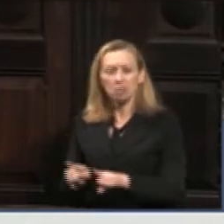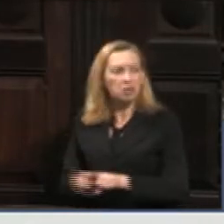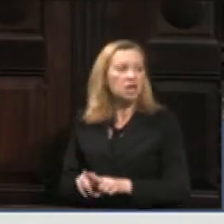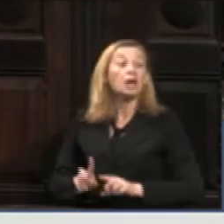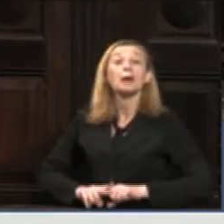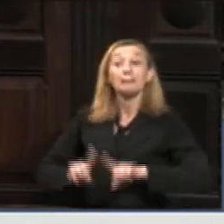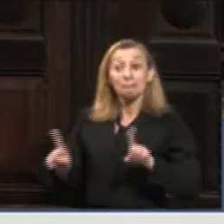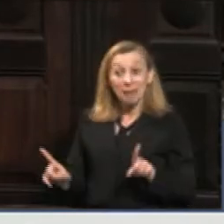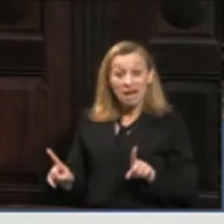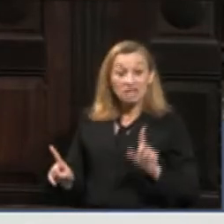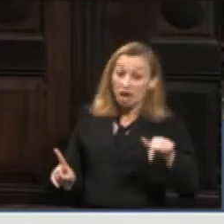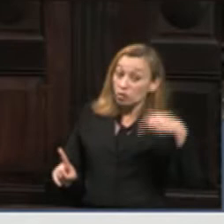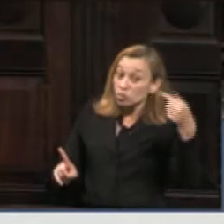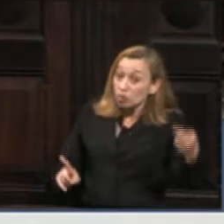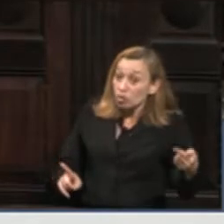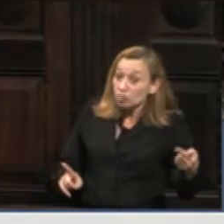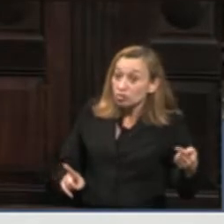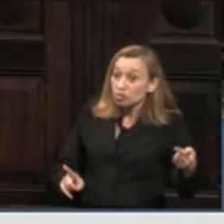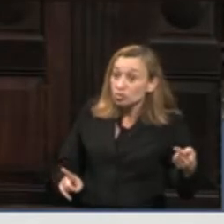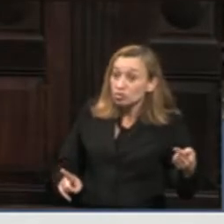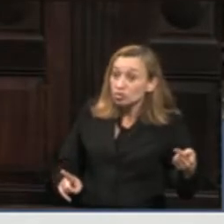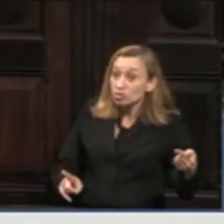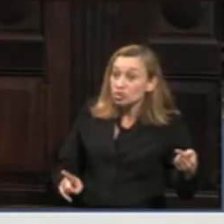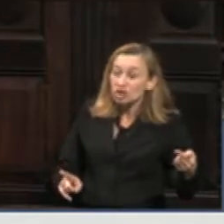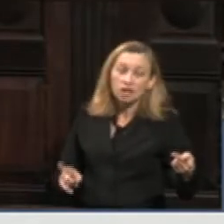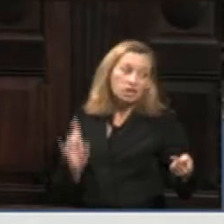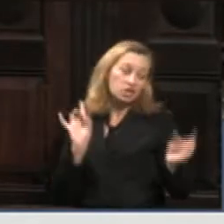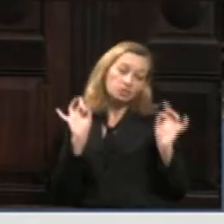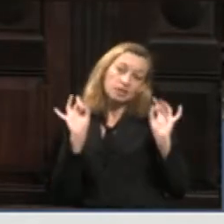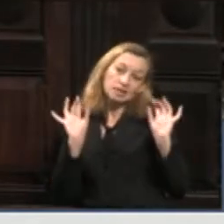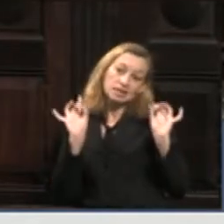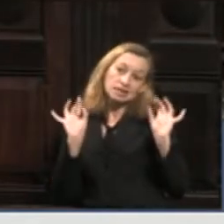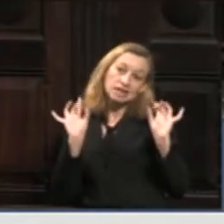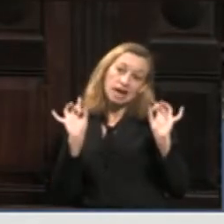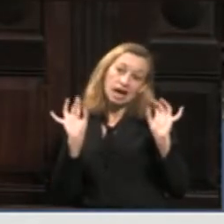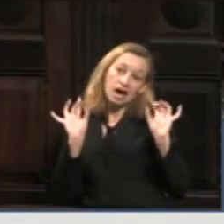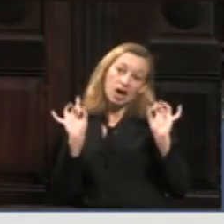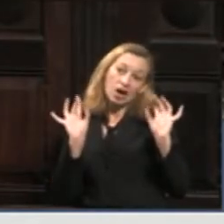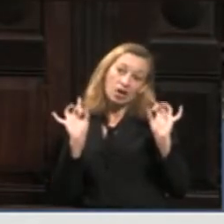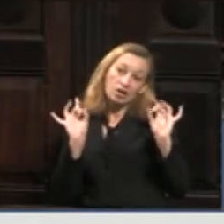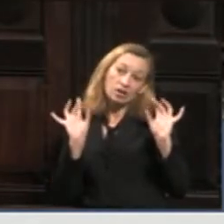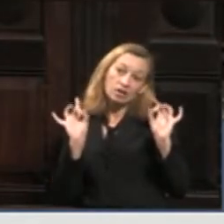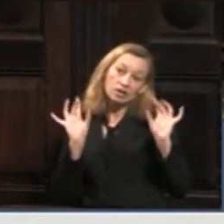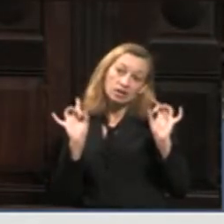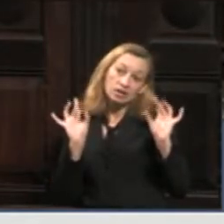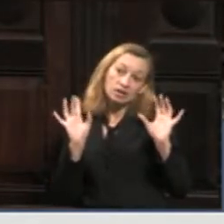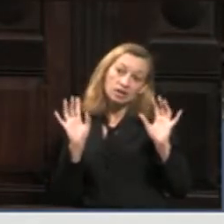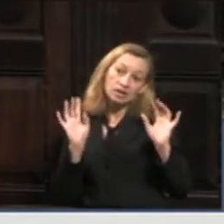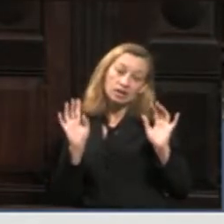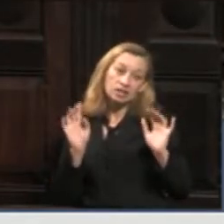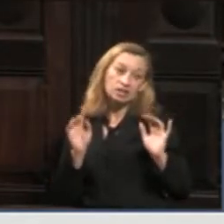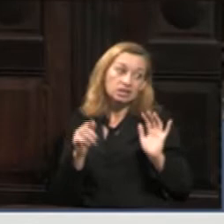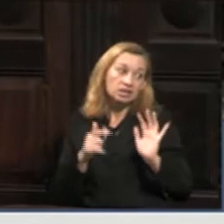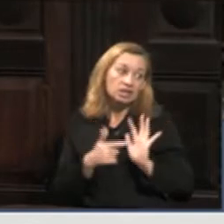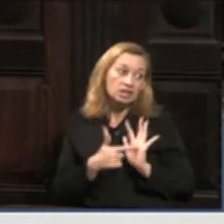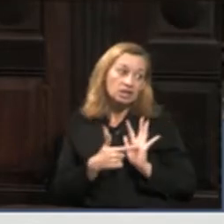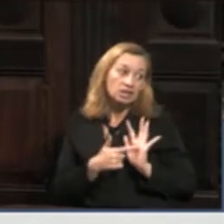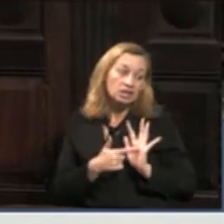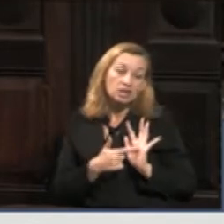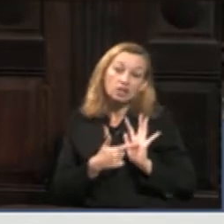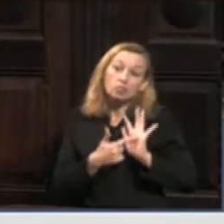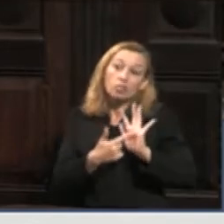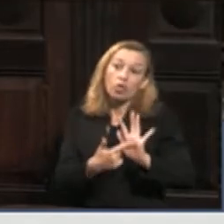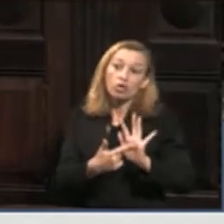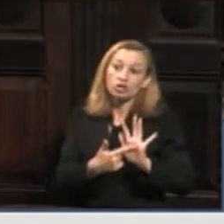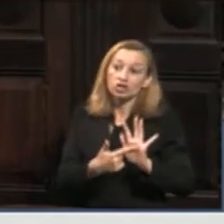Mas em relação aos outros, especialmente aqueles que são mais execrados por justos ou não